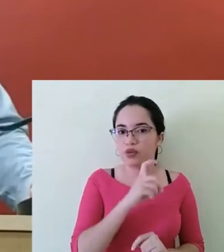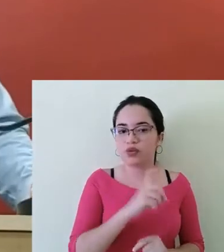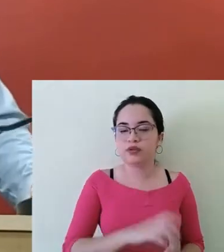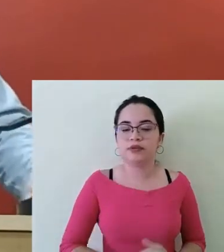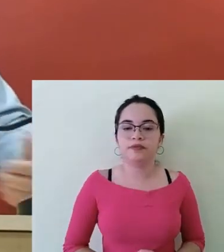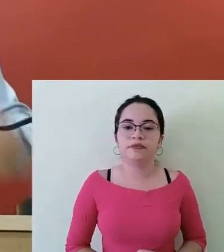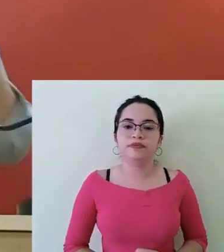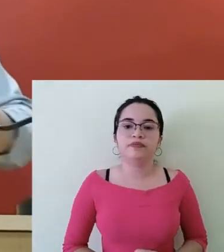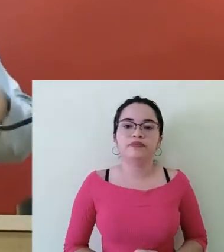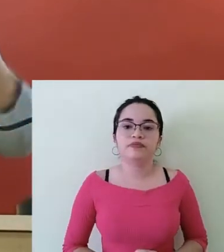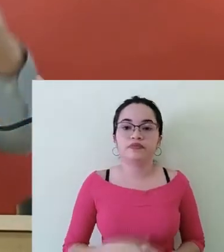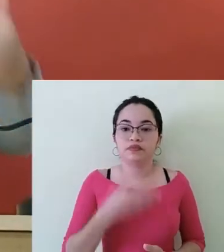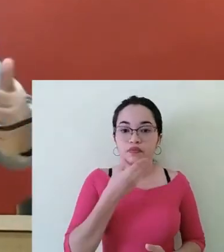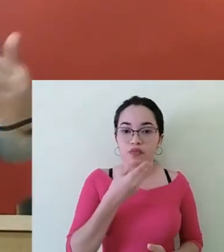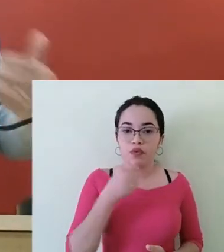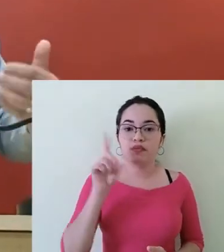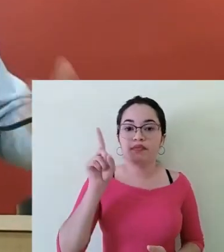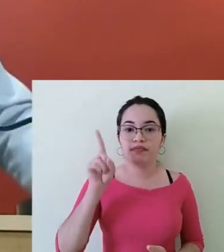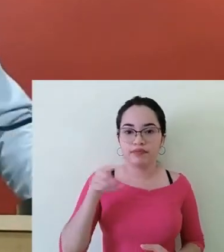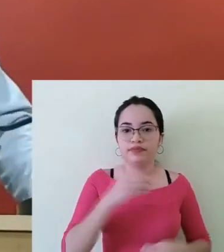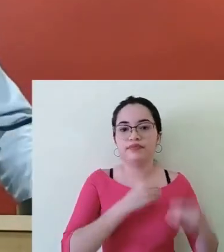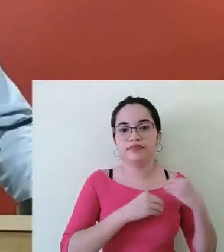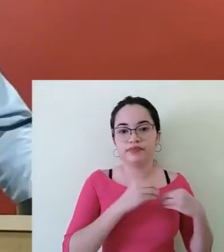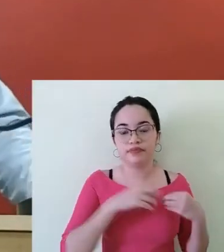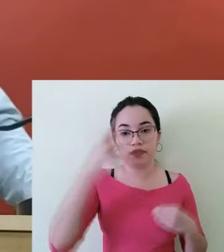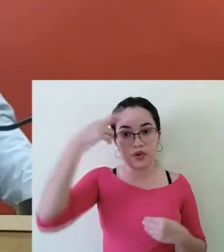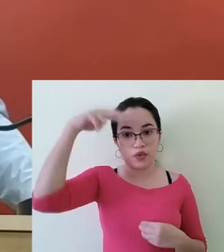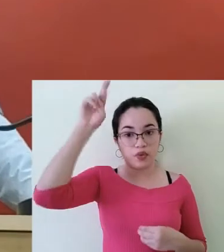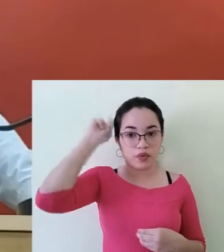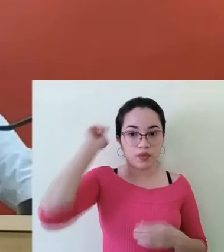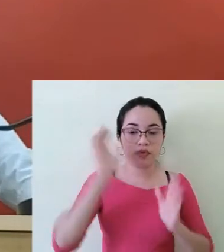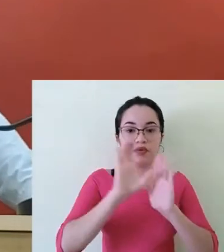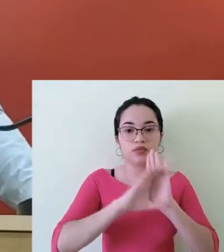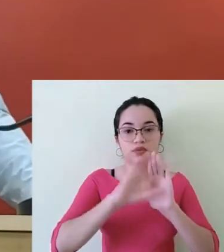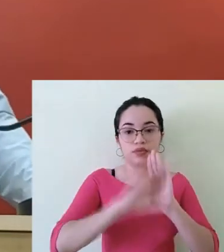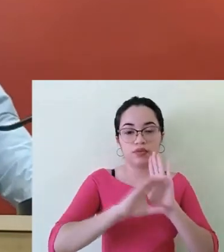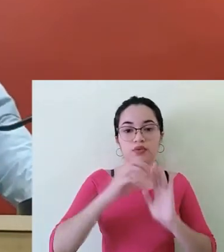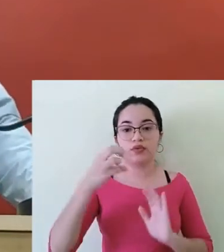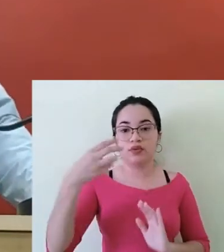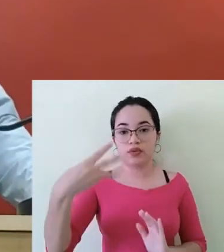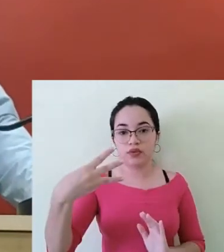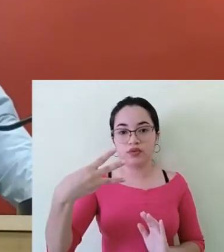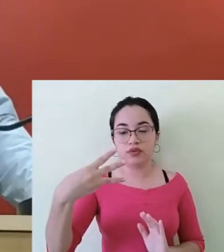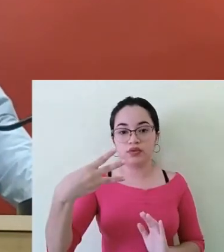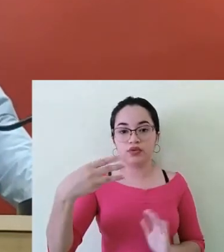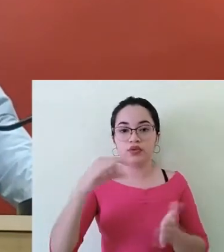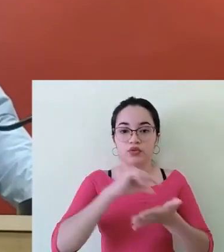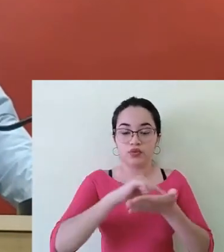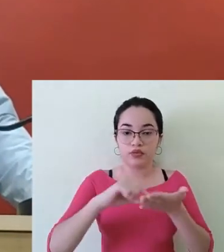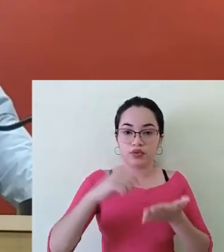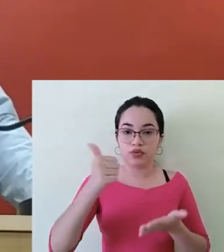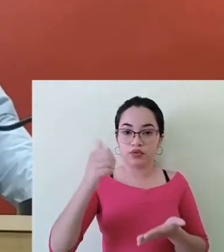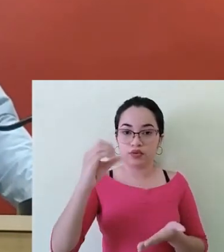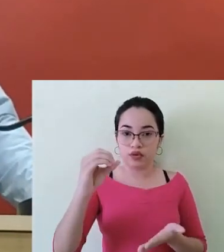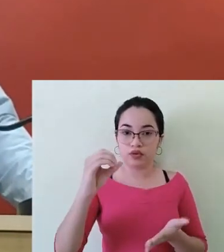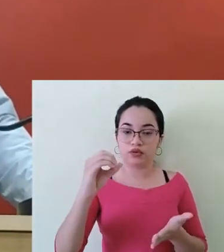enganadora, e o homem é pecador. Em Romanos, no capítulo 3, do verso 10